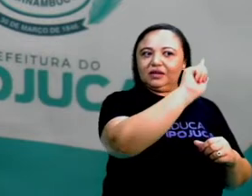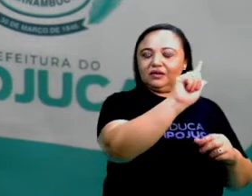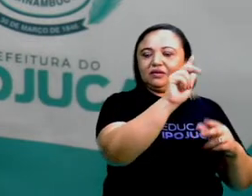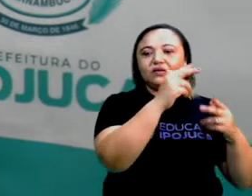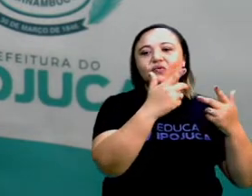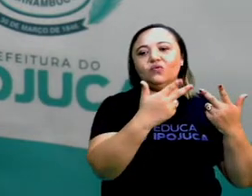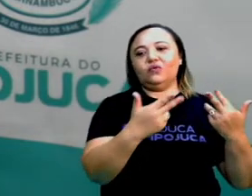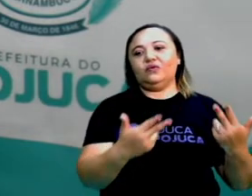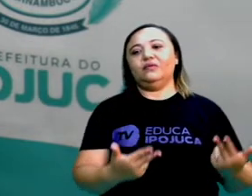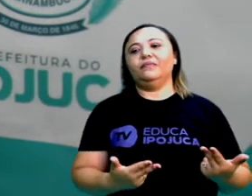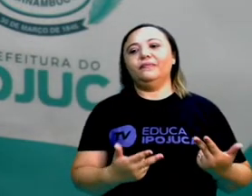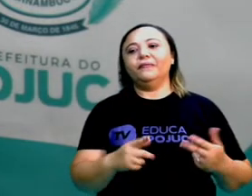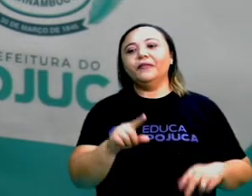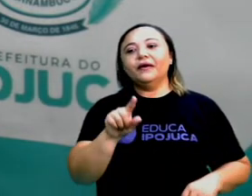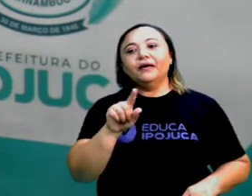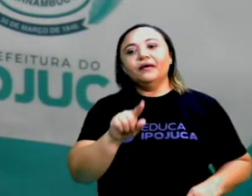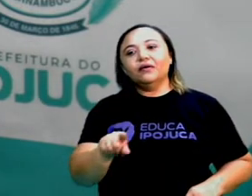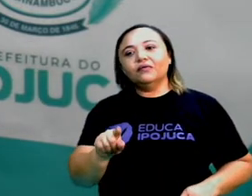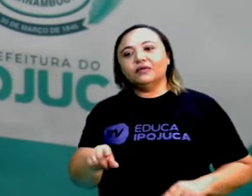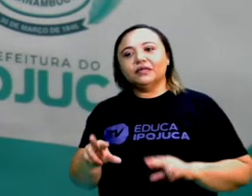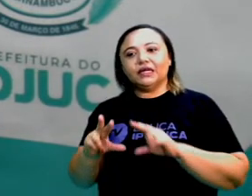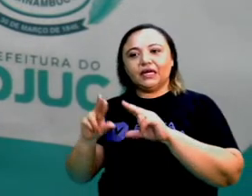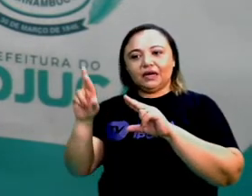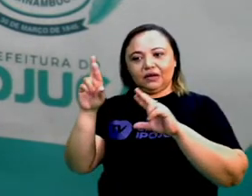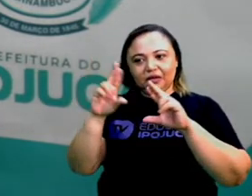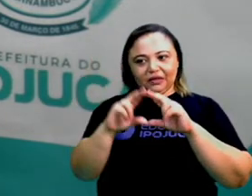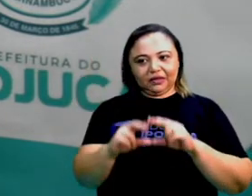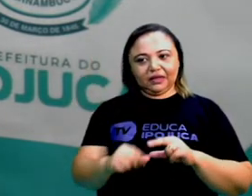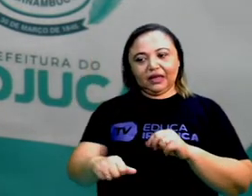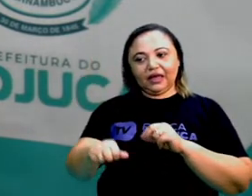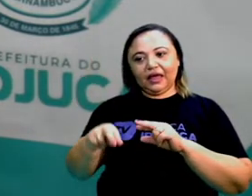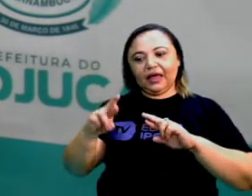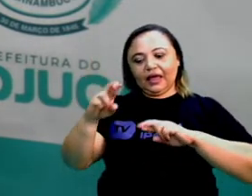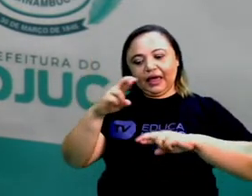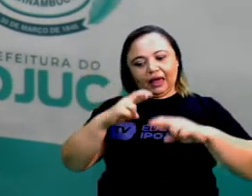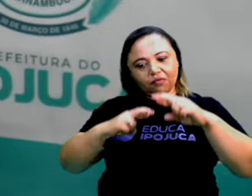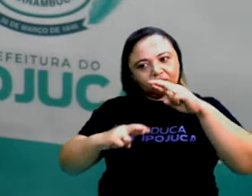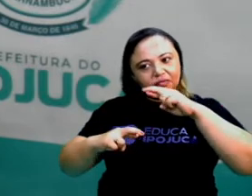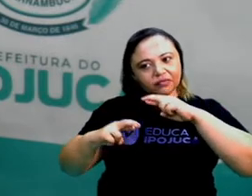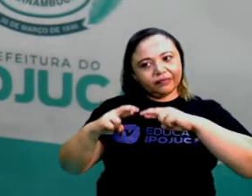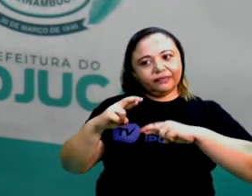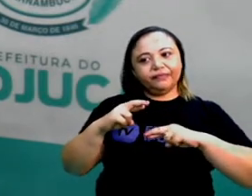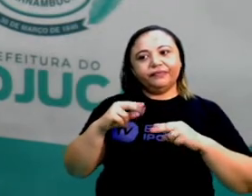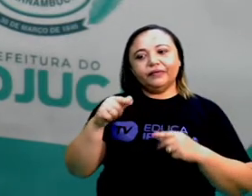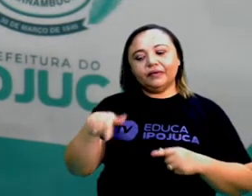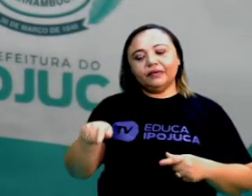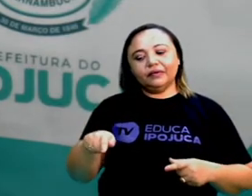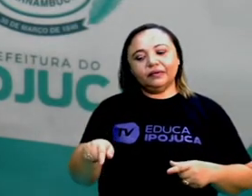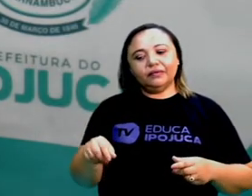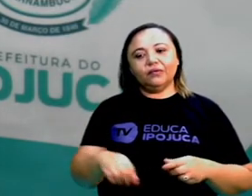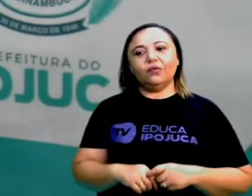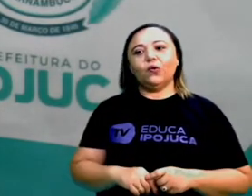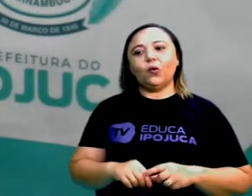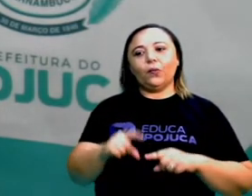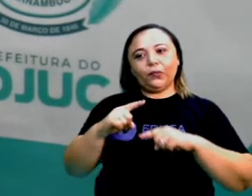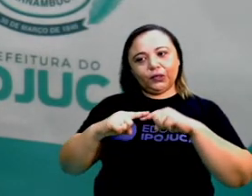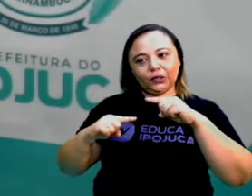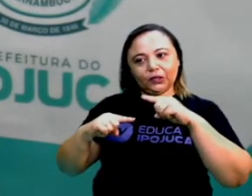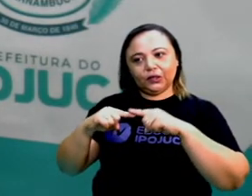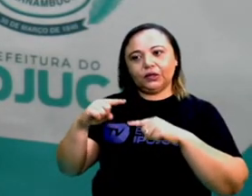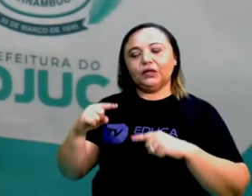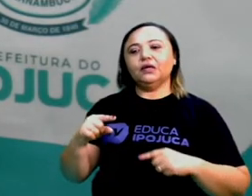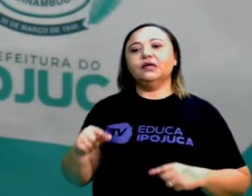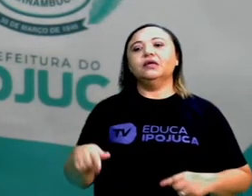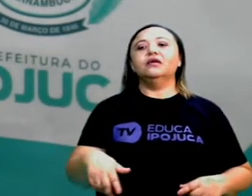outro material, outro objeto. Quando eu falo reutilização, eu vou colocar aquele mesmo objeto que ia para o lixo, eu